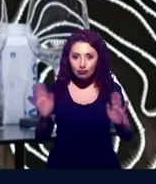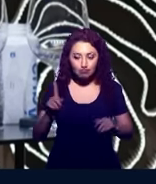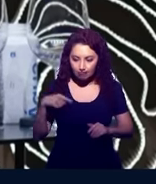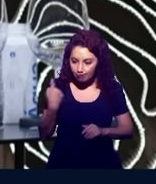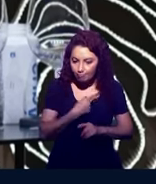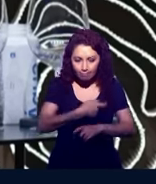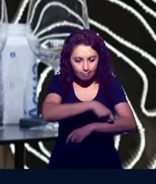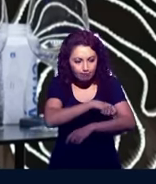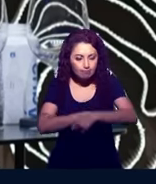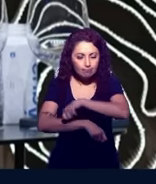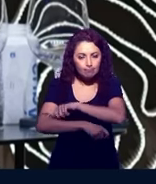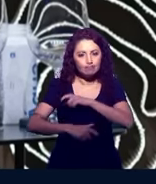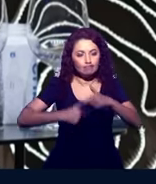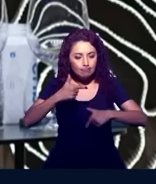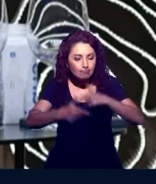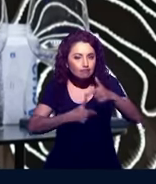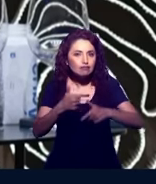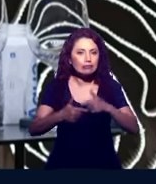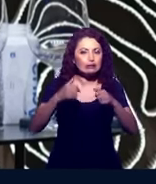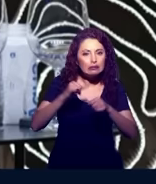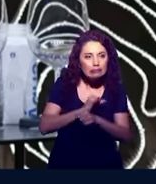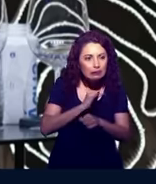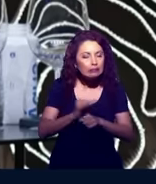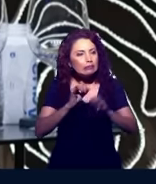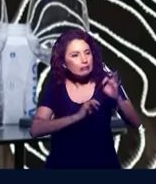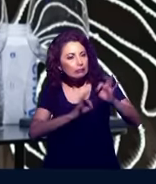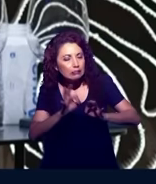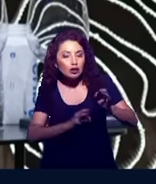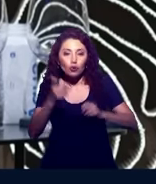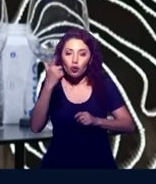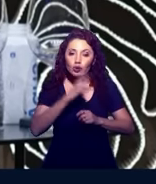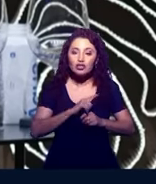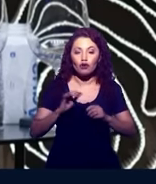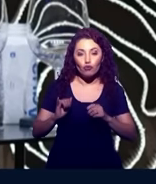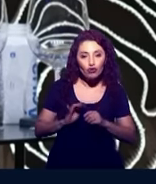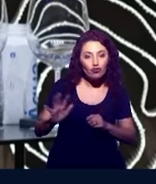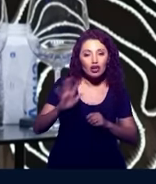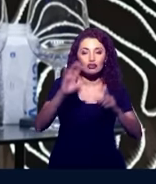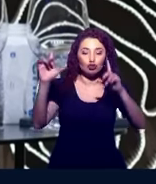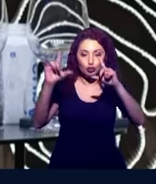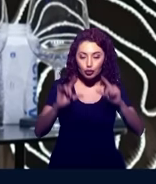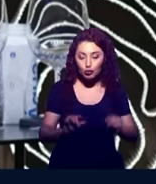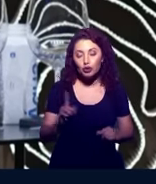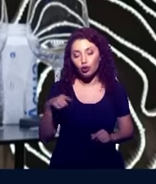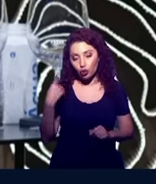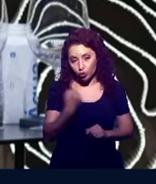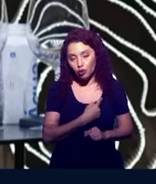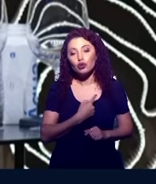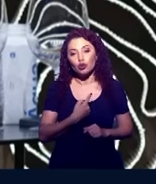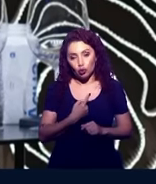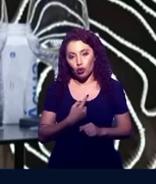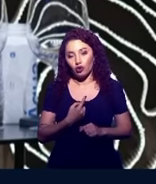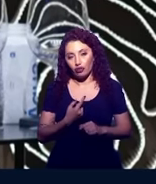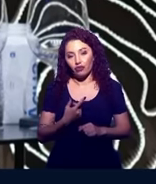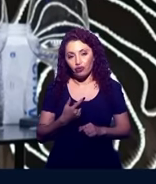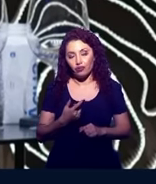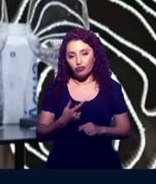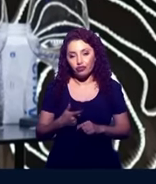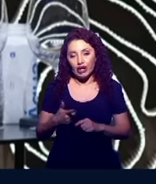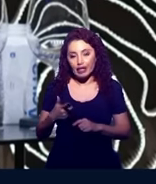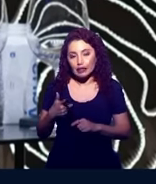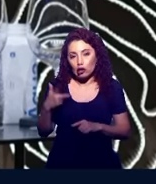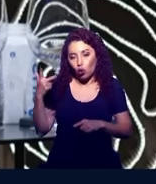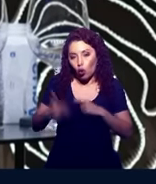né para para para que isso aconteça já num ciclo de cortes que na minha opinião vai continuar porque nós